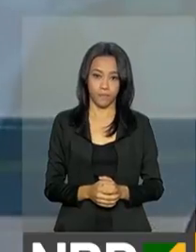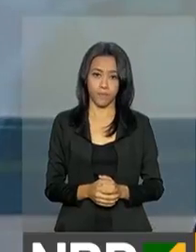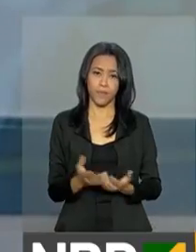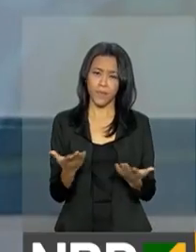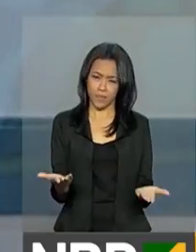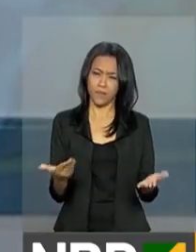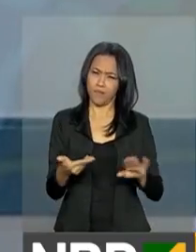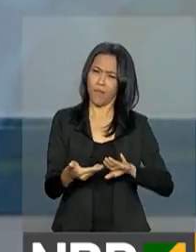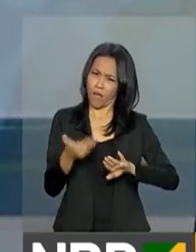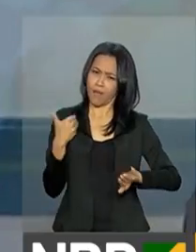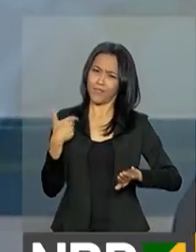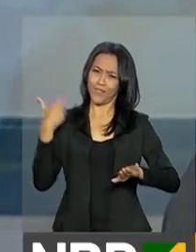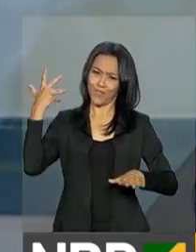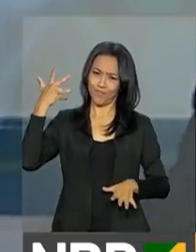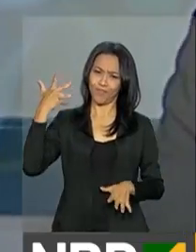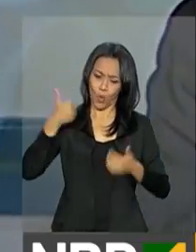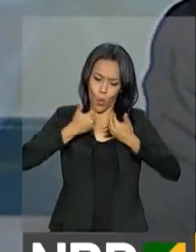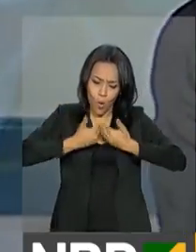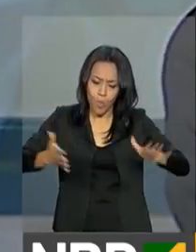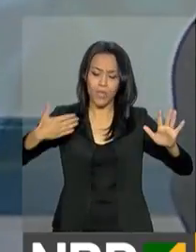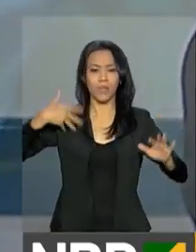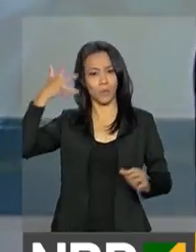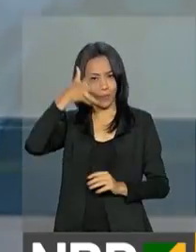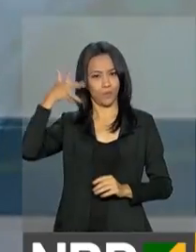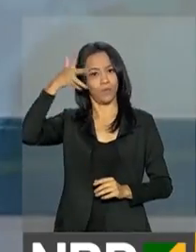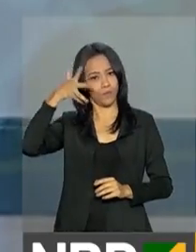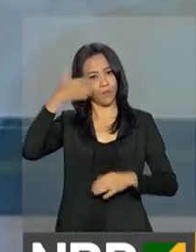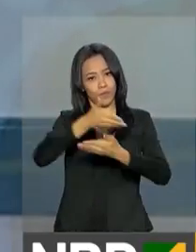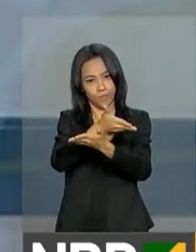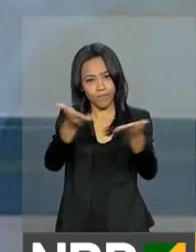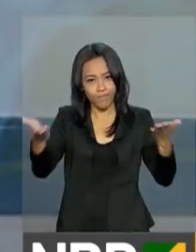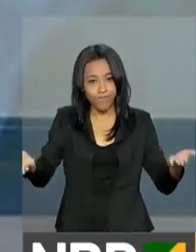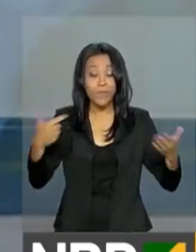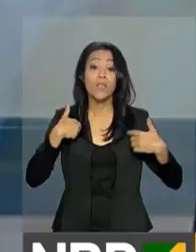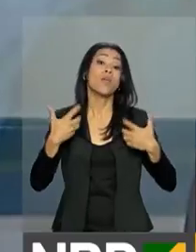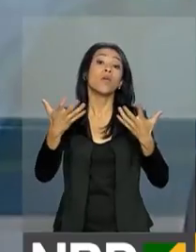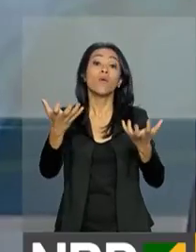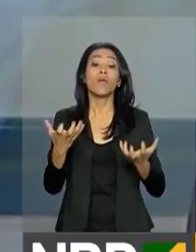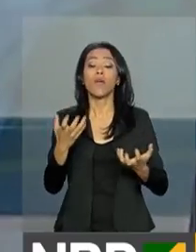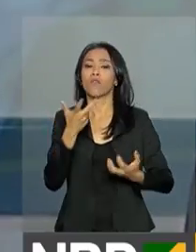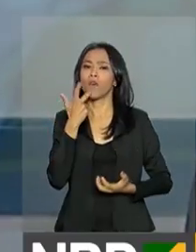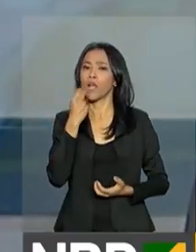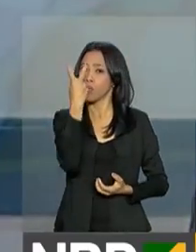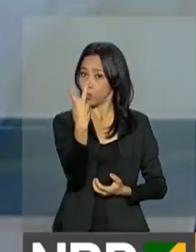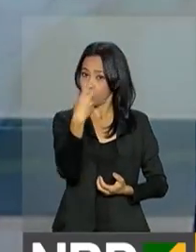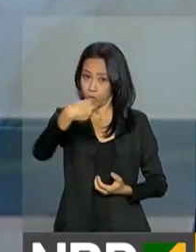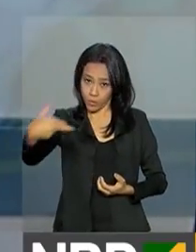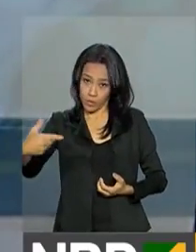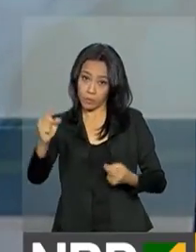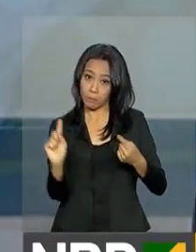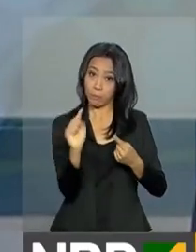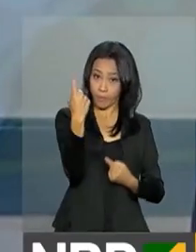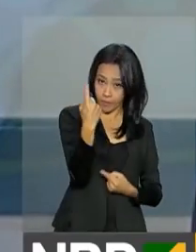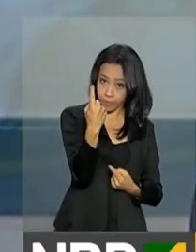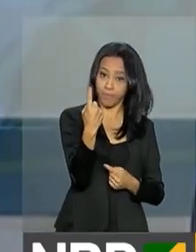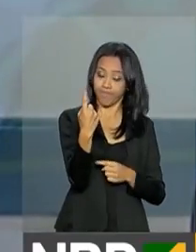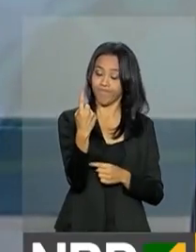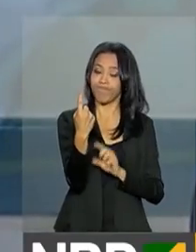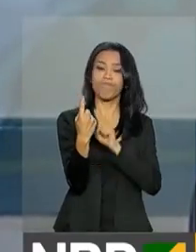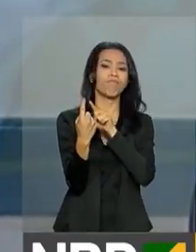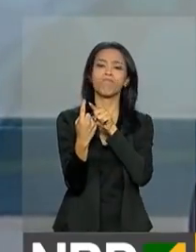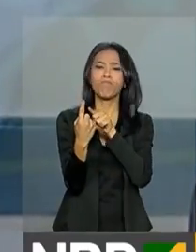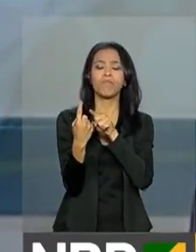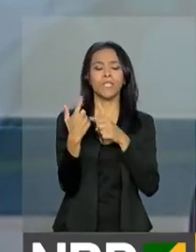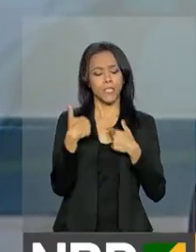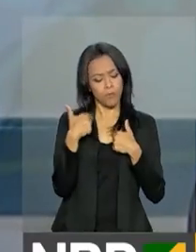E antes mesmo de começar um discurso formal, eu quero registrar dois fatos. Um primeiro, que eu